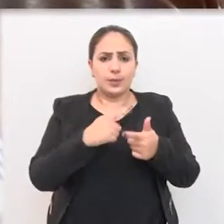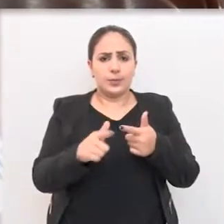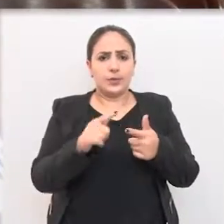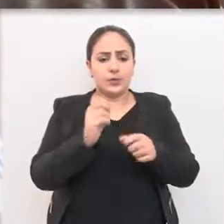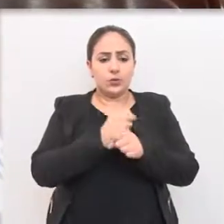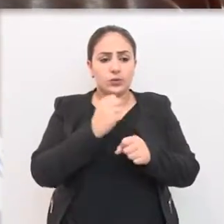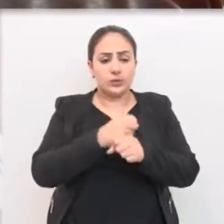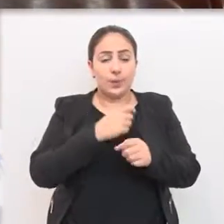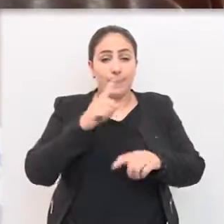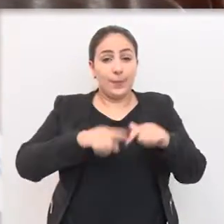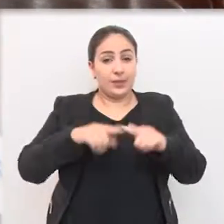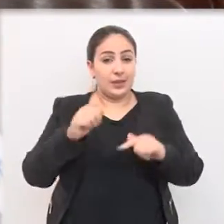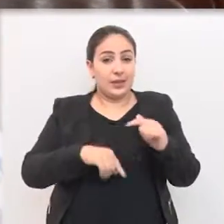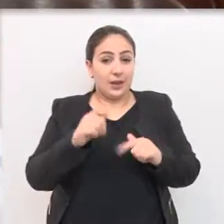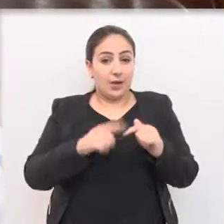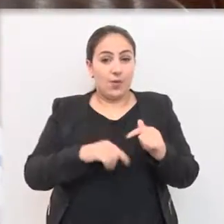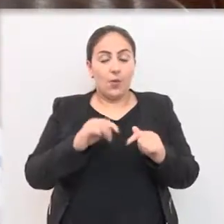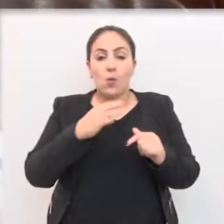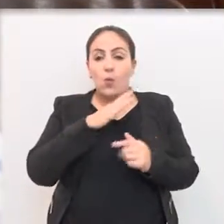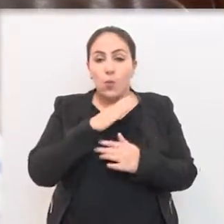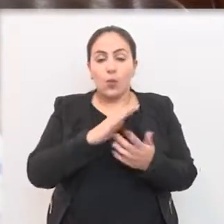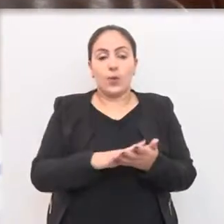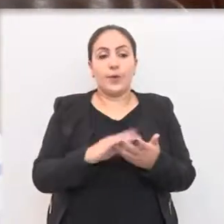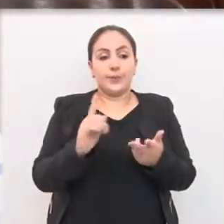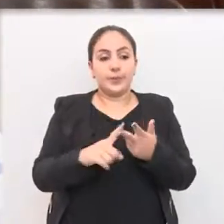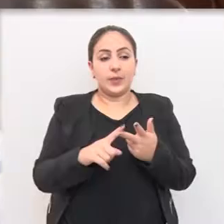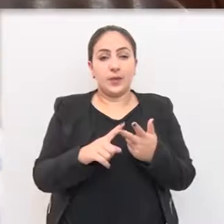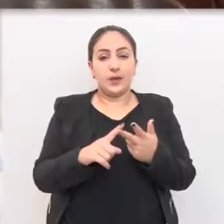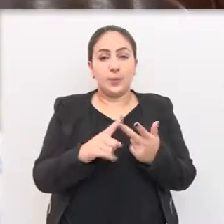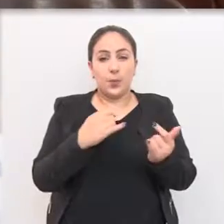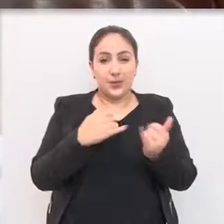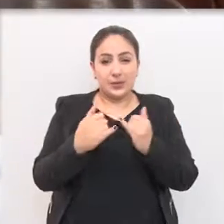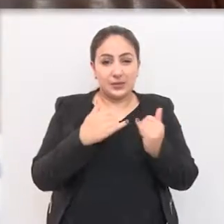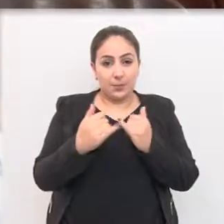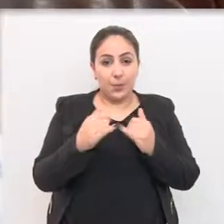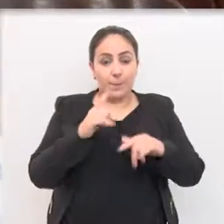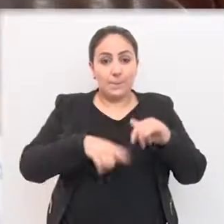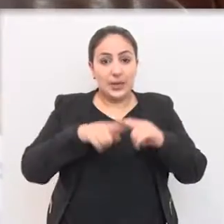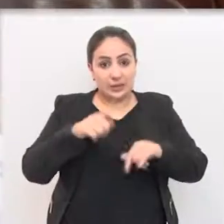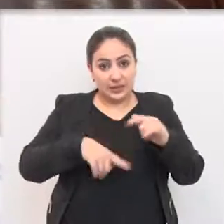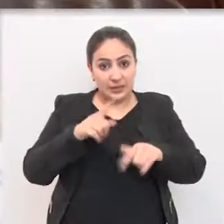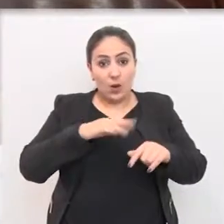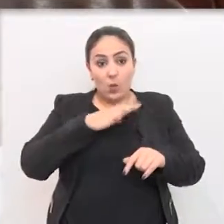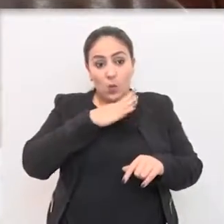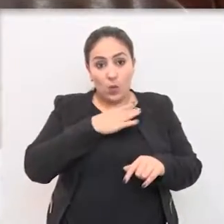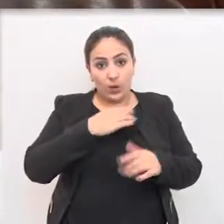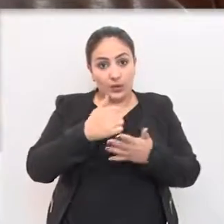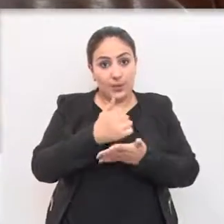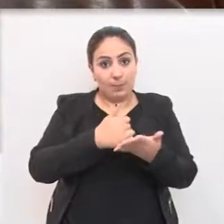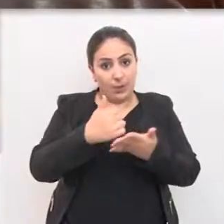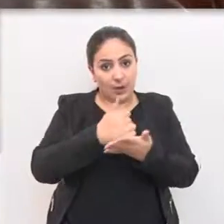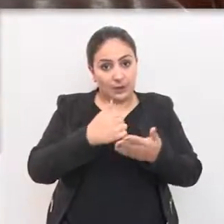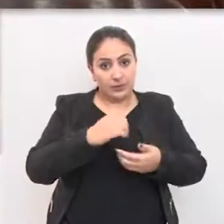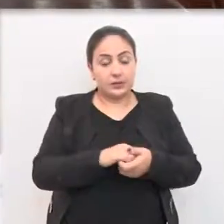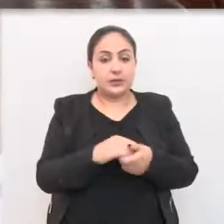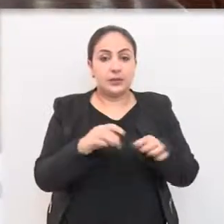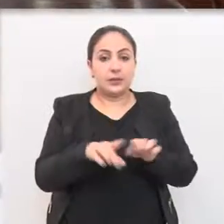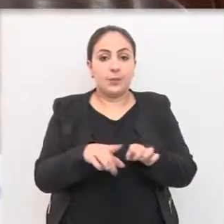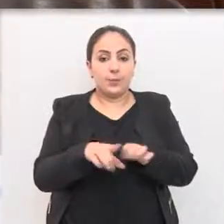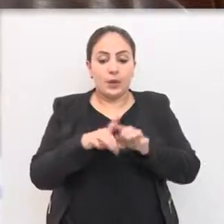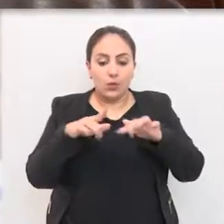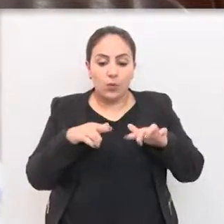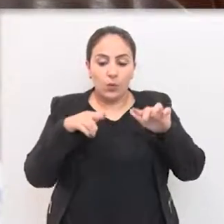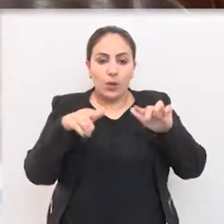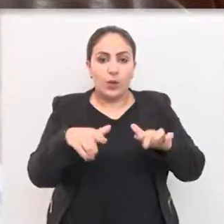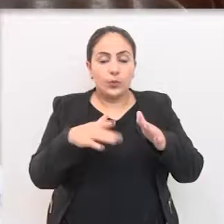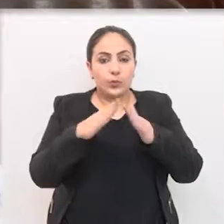material de terceira qualidade, material inadequado na base, tijolo 6 furos na base ao invés de concreto. E este